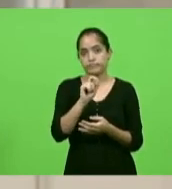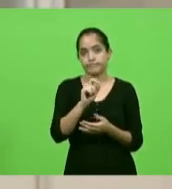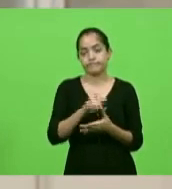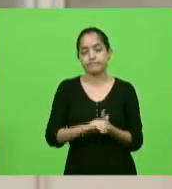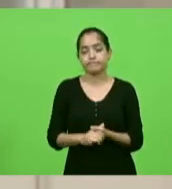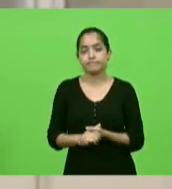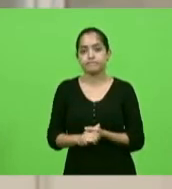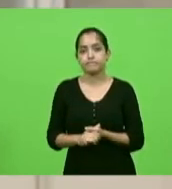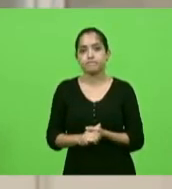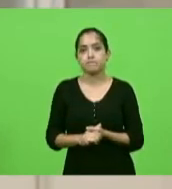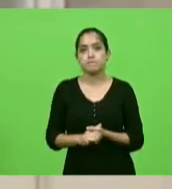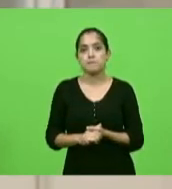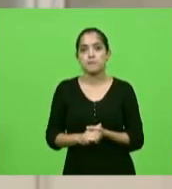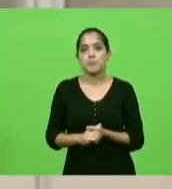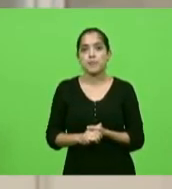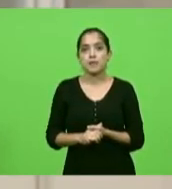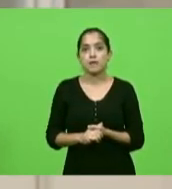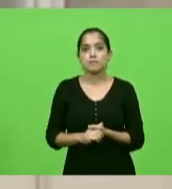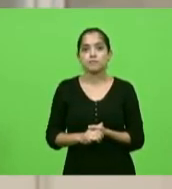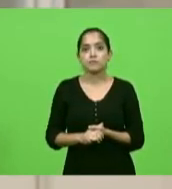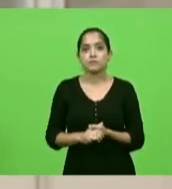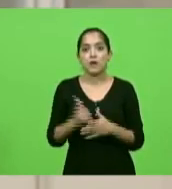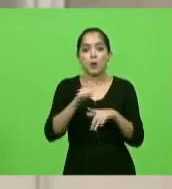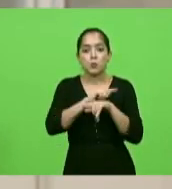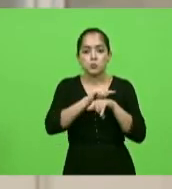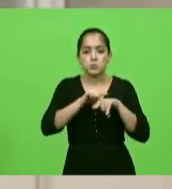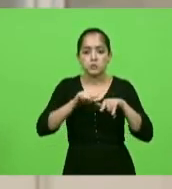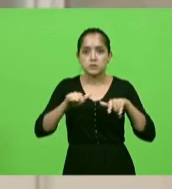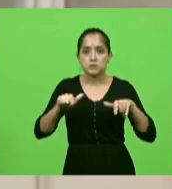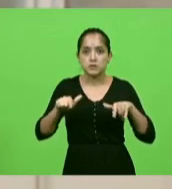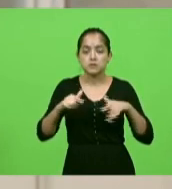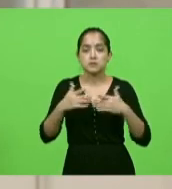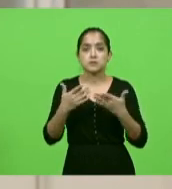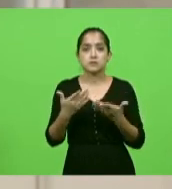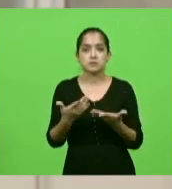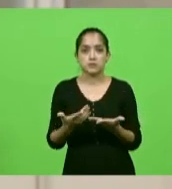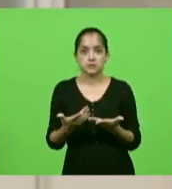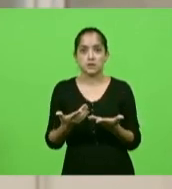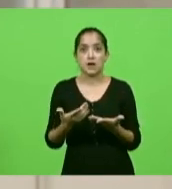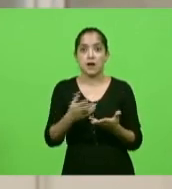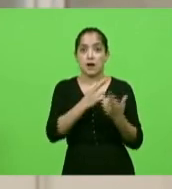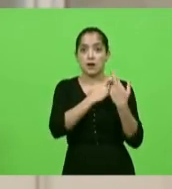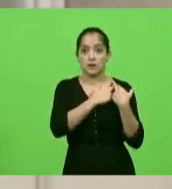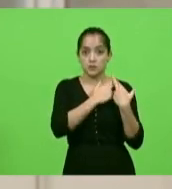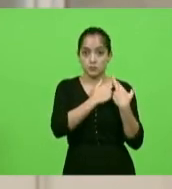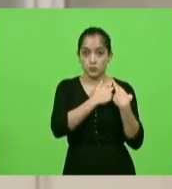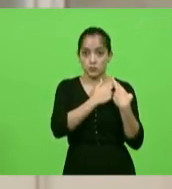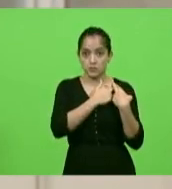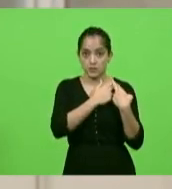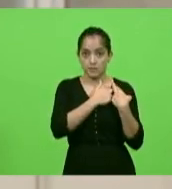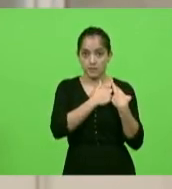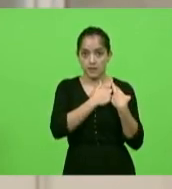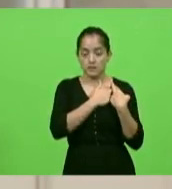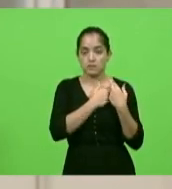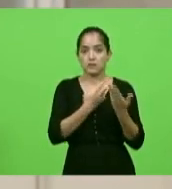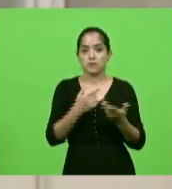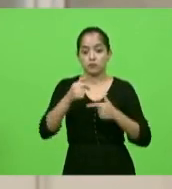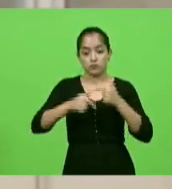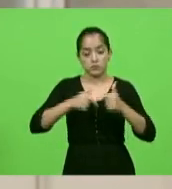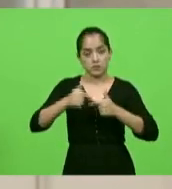imputação que é a da ausência de água que torna efetiva a responsabilidade dos seus